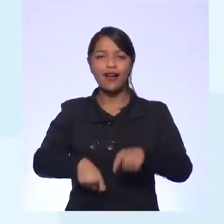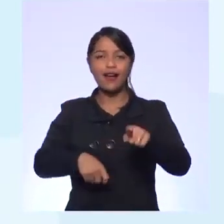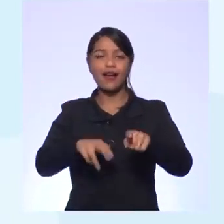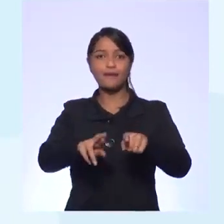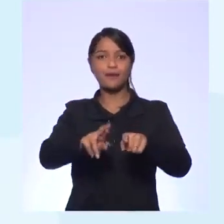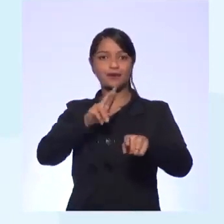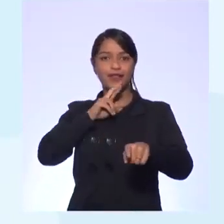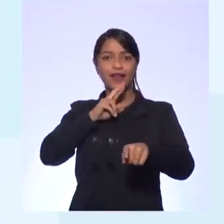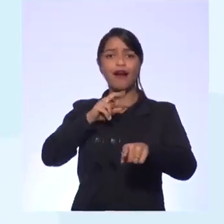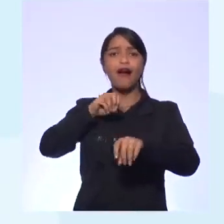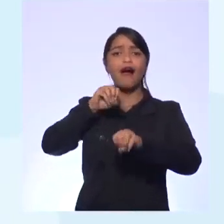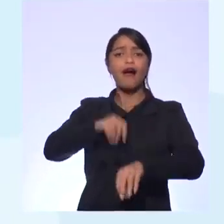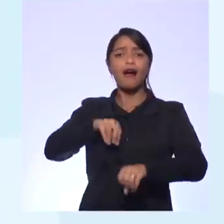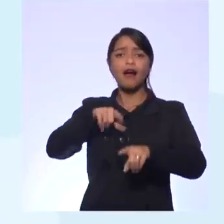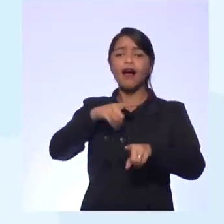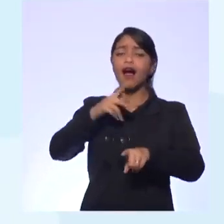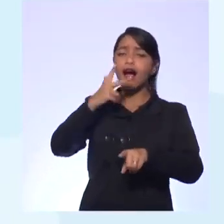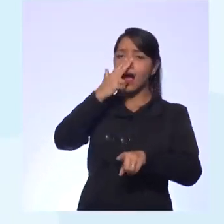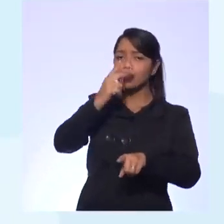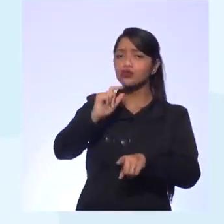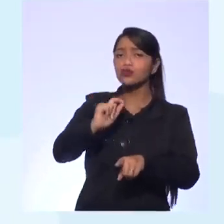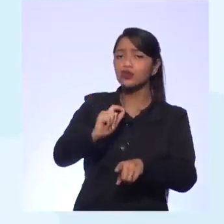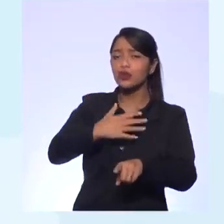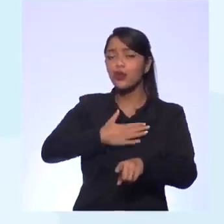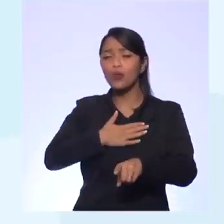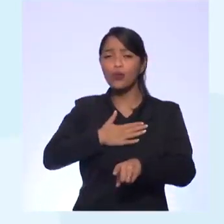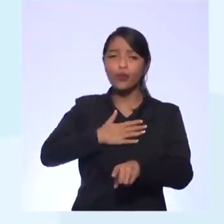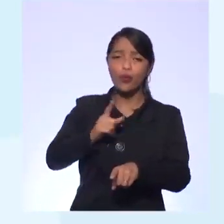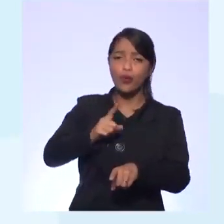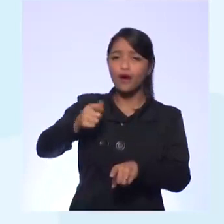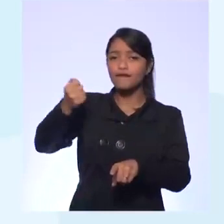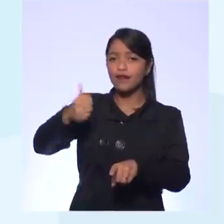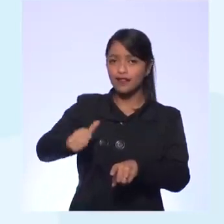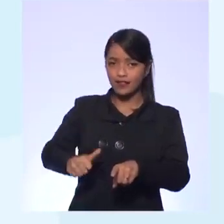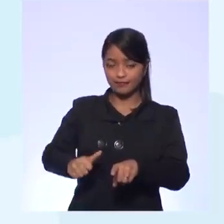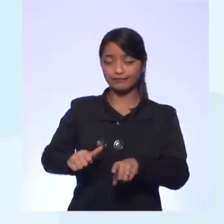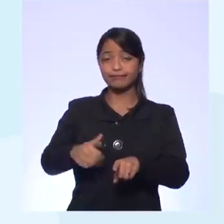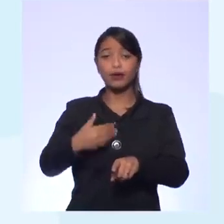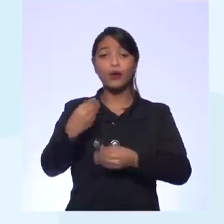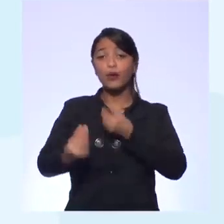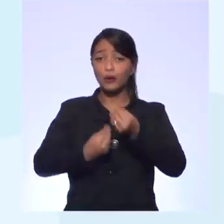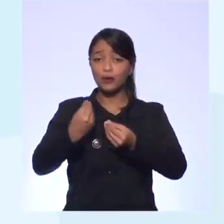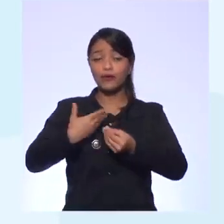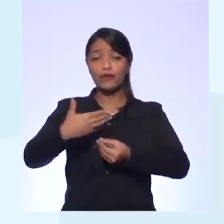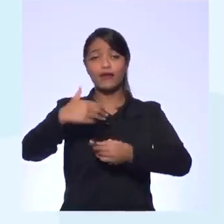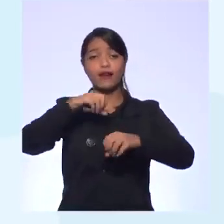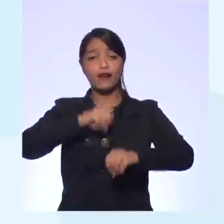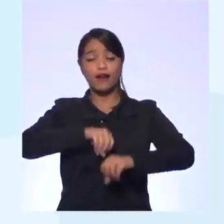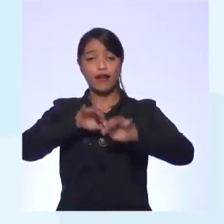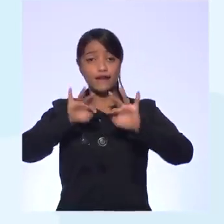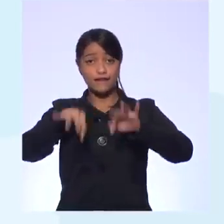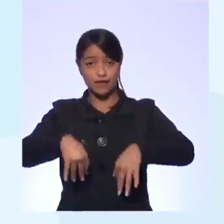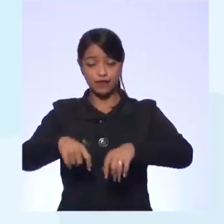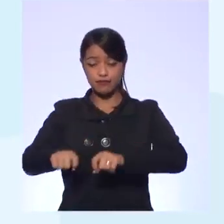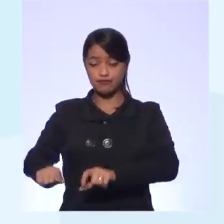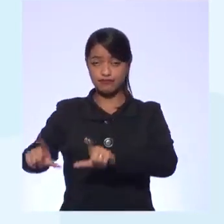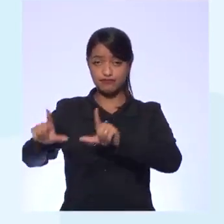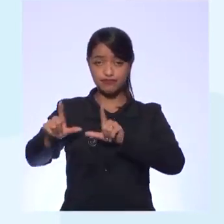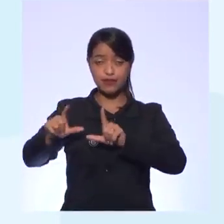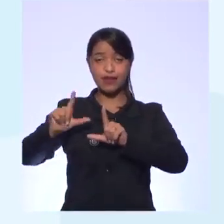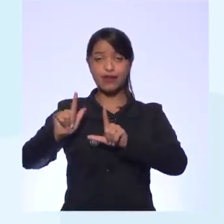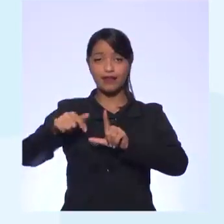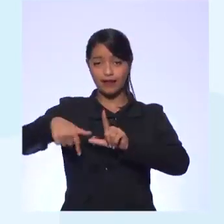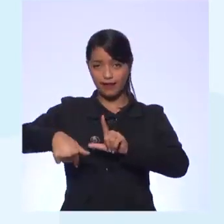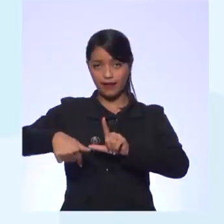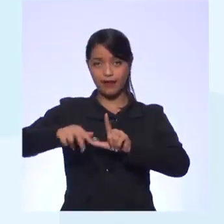No final da aula, vamos colocar um QR Code. Vocês podem entrar pelo link e deixar aí a sua avaliação, deixar os seus comentários. Está